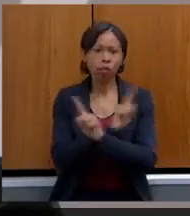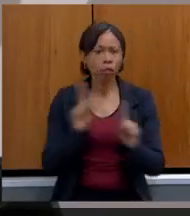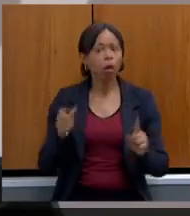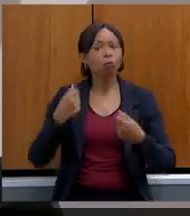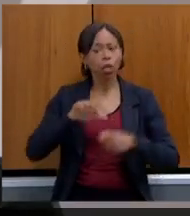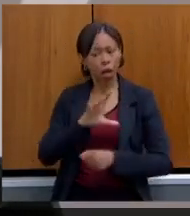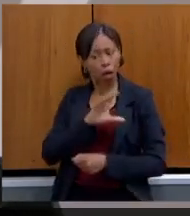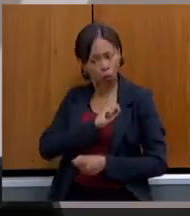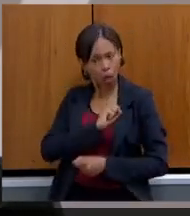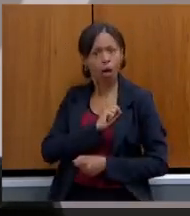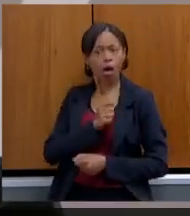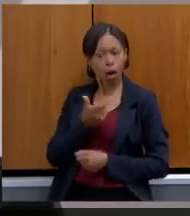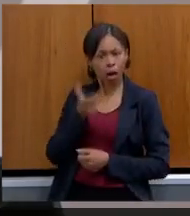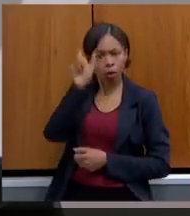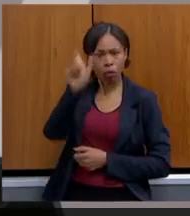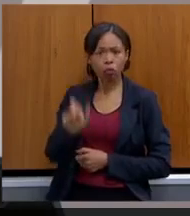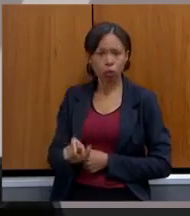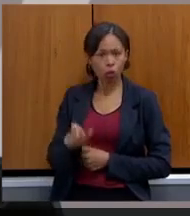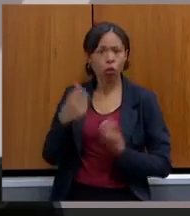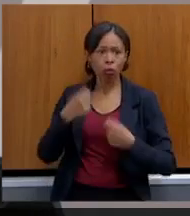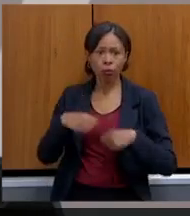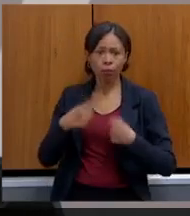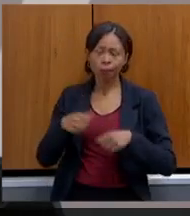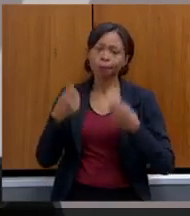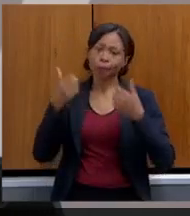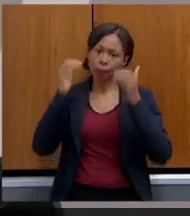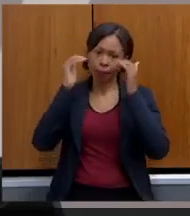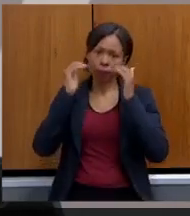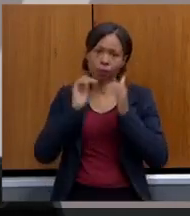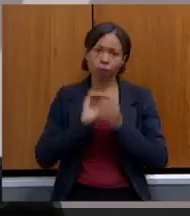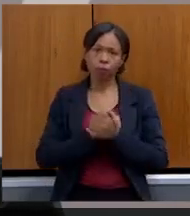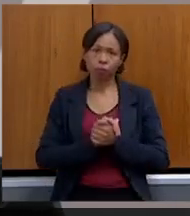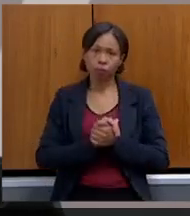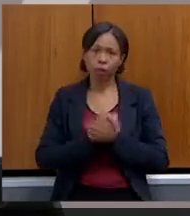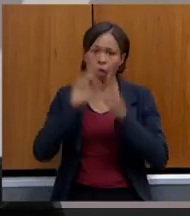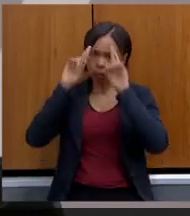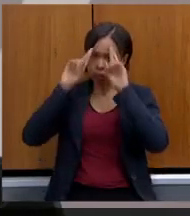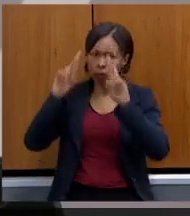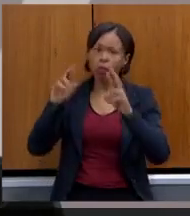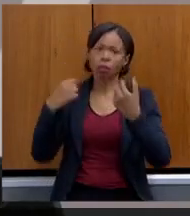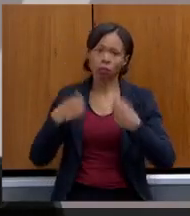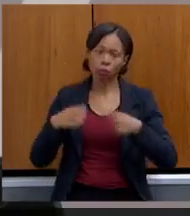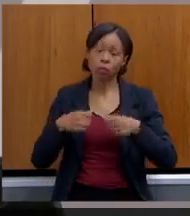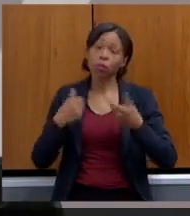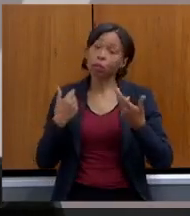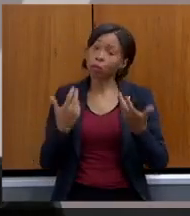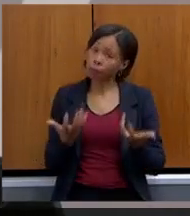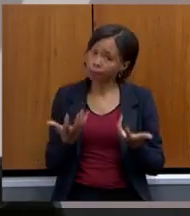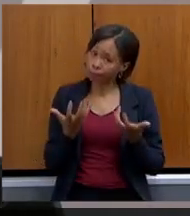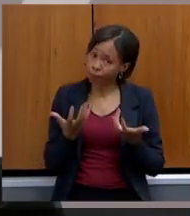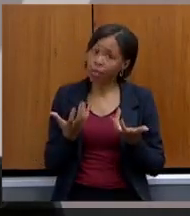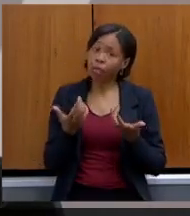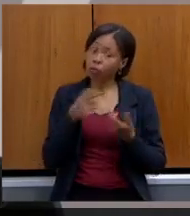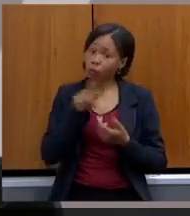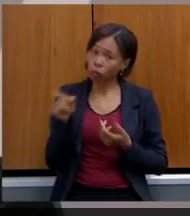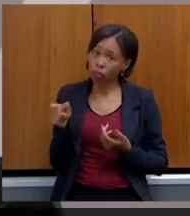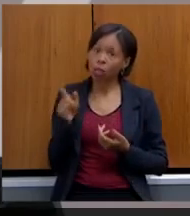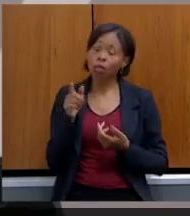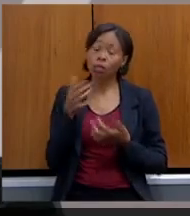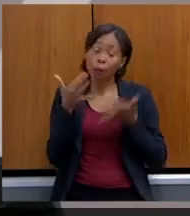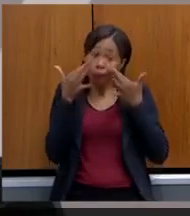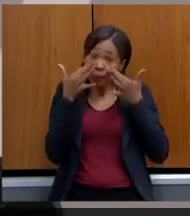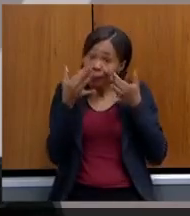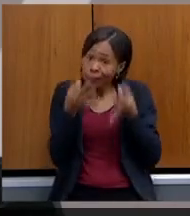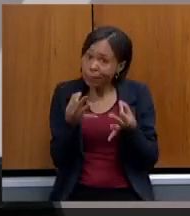amar o próximo como a si mesmo assim mesmo a gente tem que saber respeitar respeitar então assim eu quero te dei atenção nessa situação